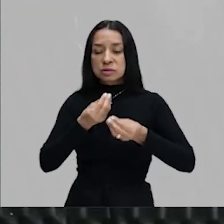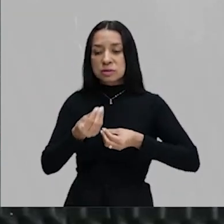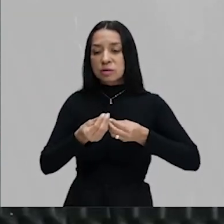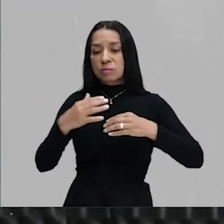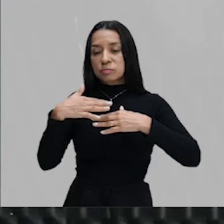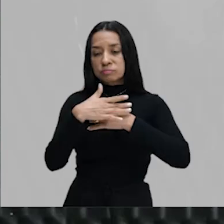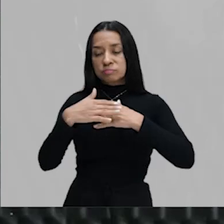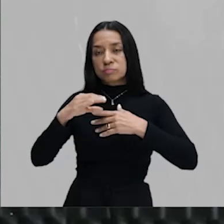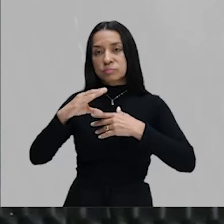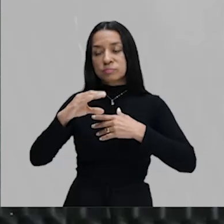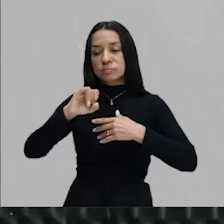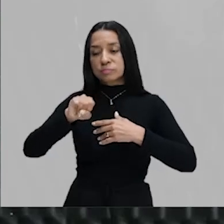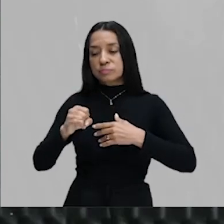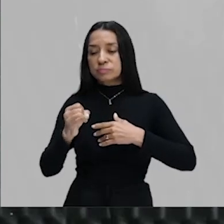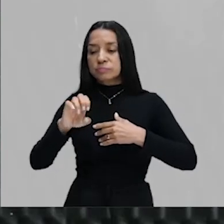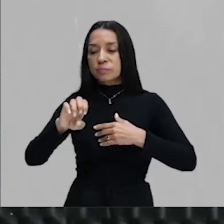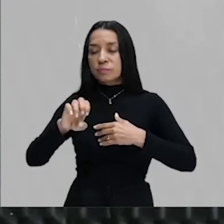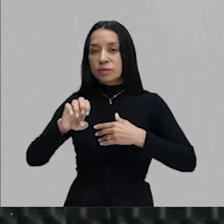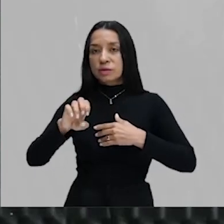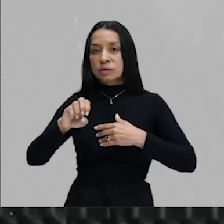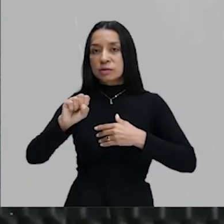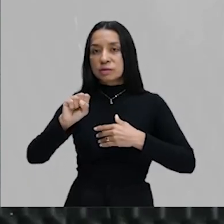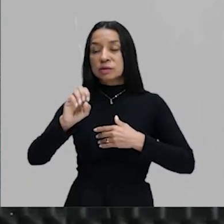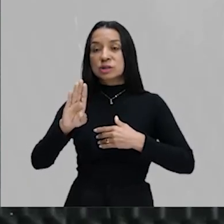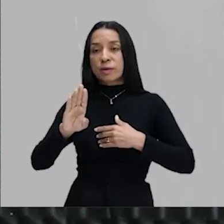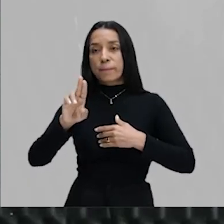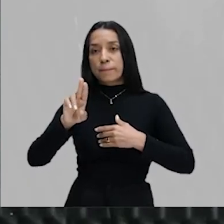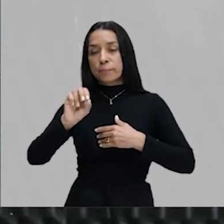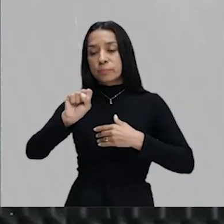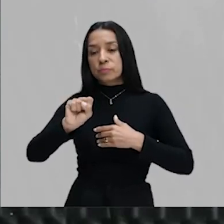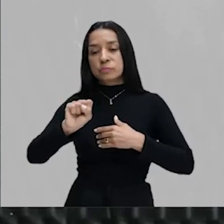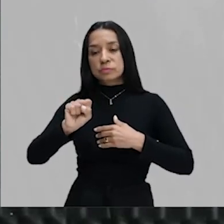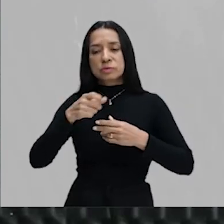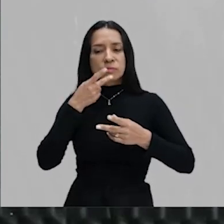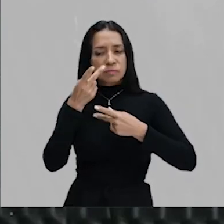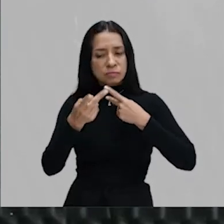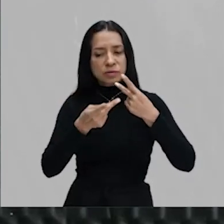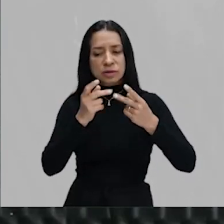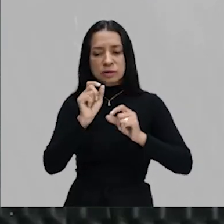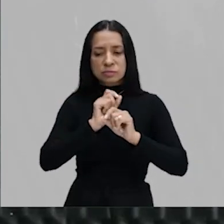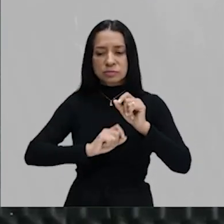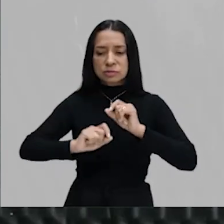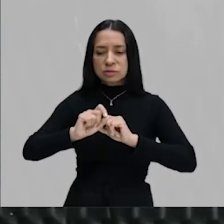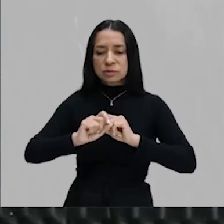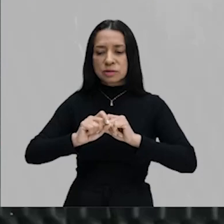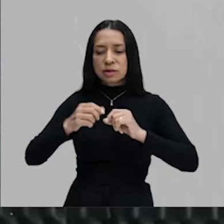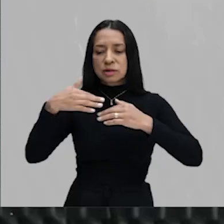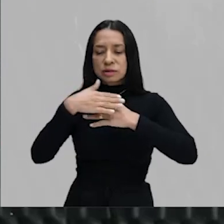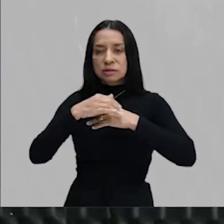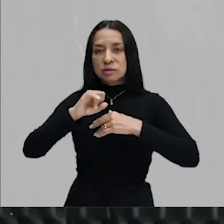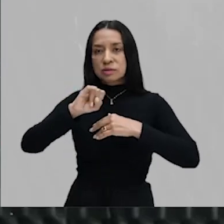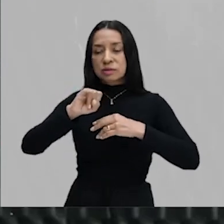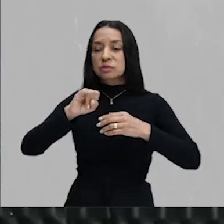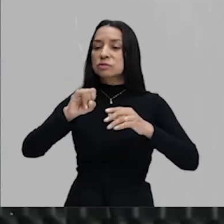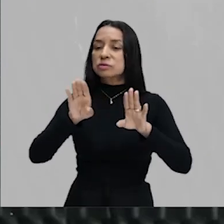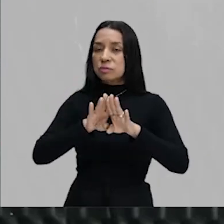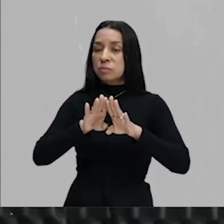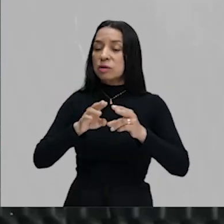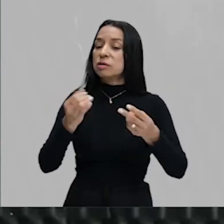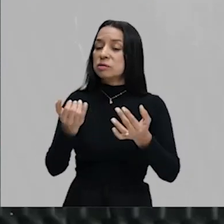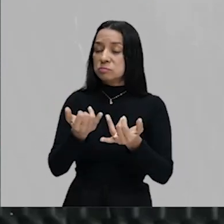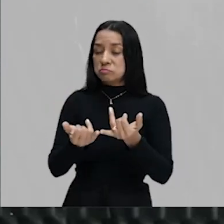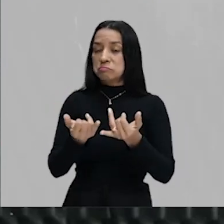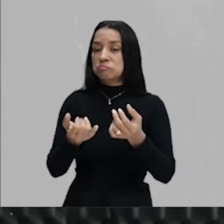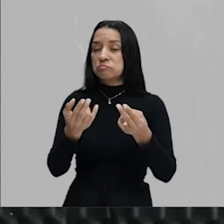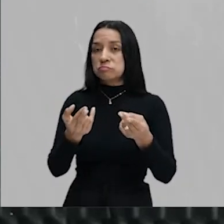quando se fala cidade de Jebus, está se falando da cidade de Jerusalém. A cidade de Jerusalém, hoje